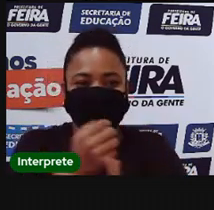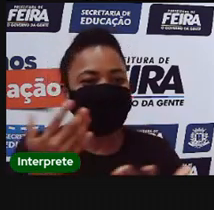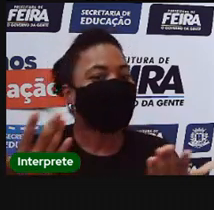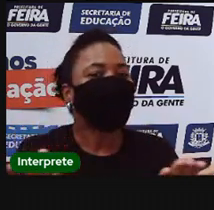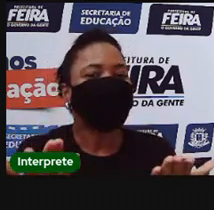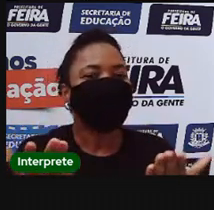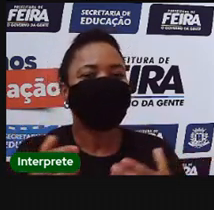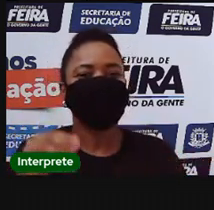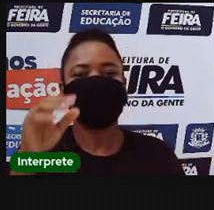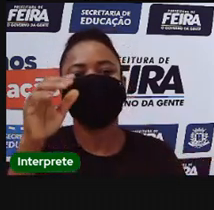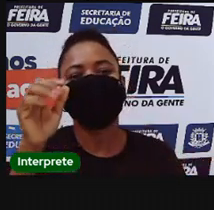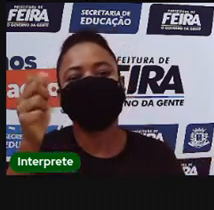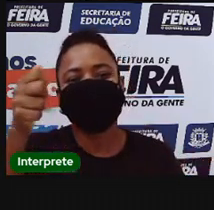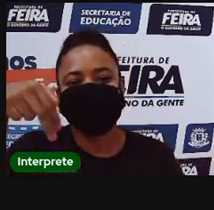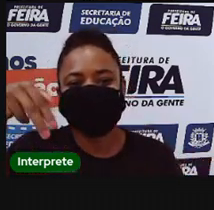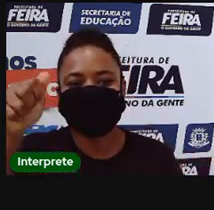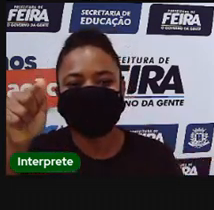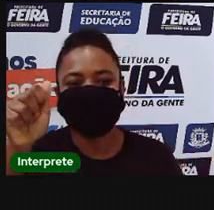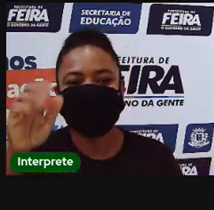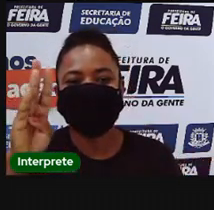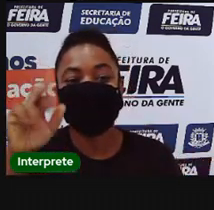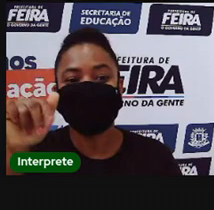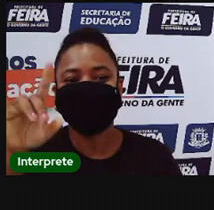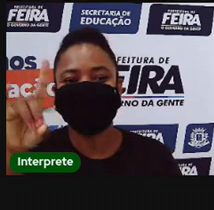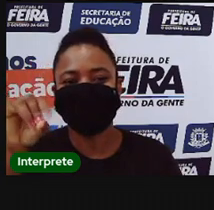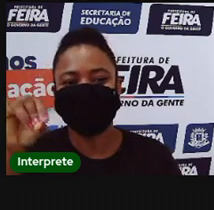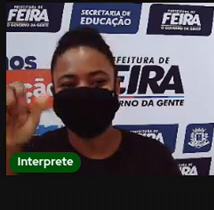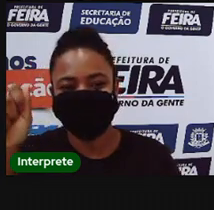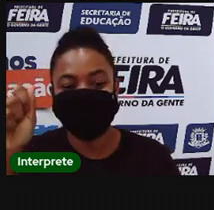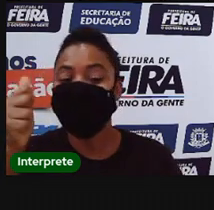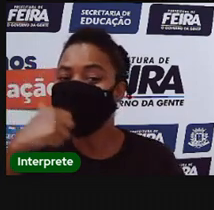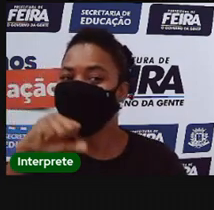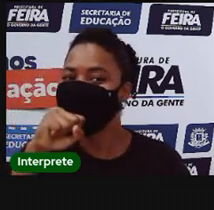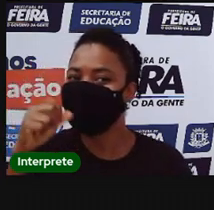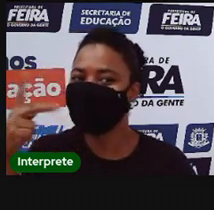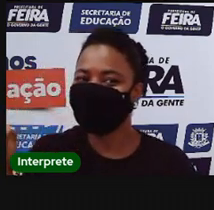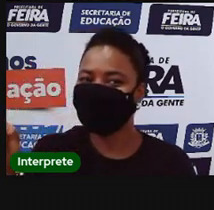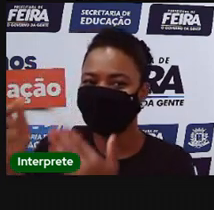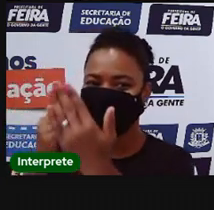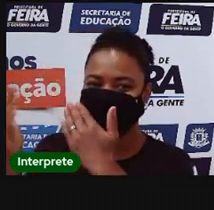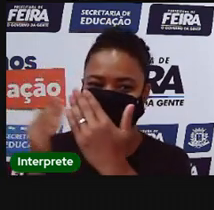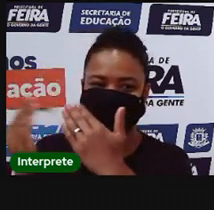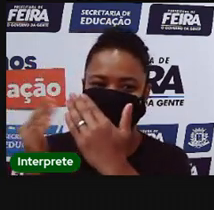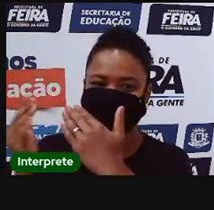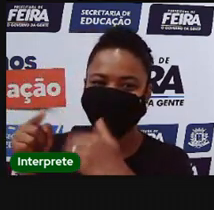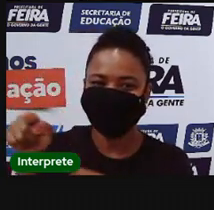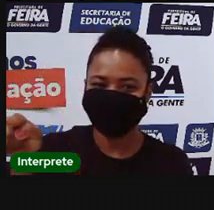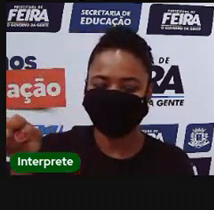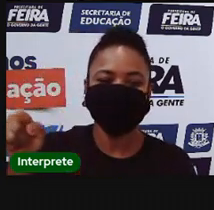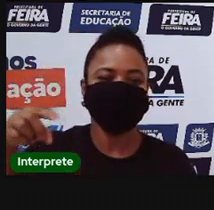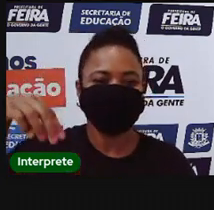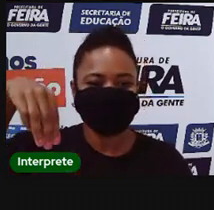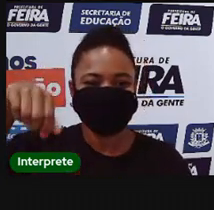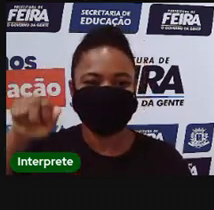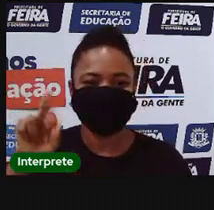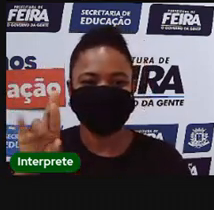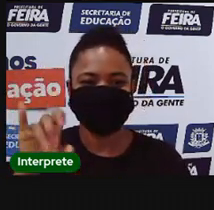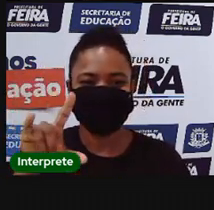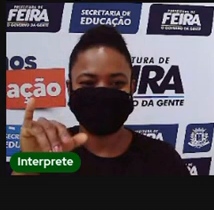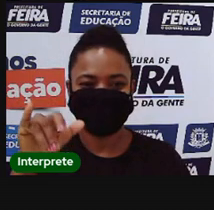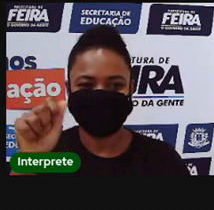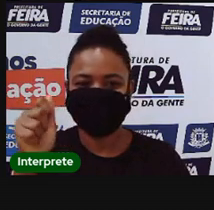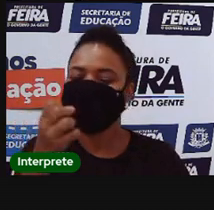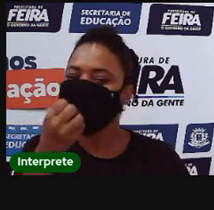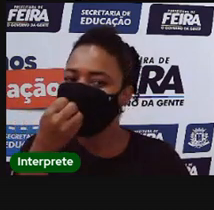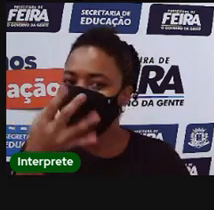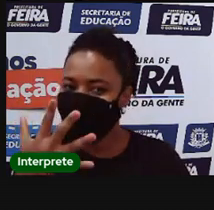a Procatuxa é professora lá, ela é a mãe da Marília. Foi ela foi com ela que eu fiz o intermédio para convidar a